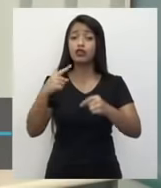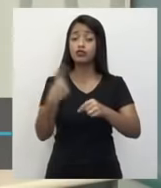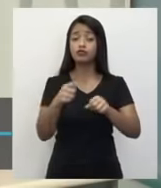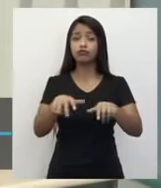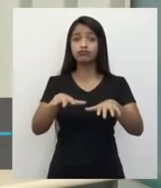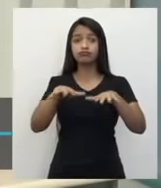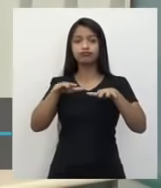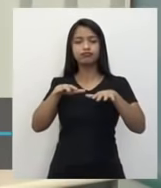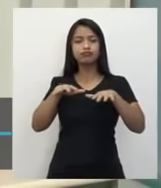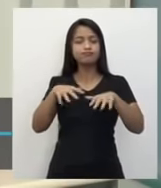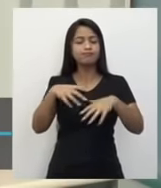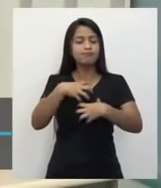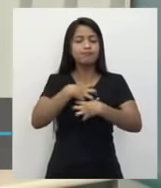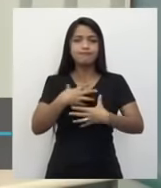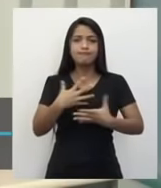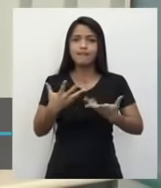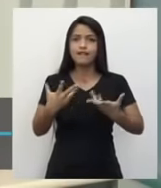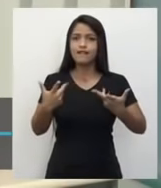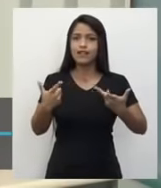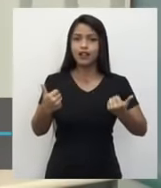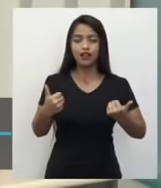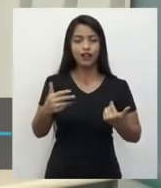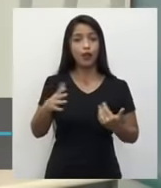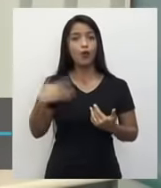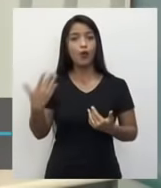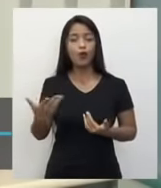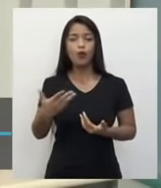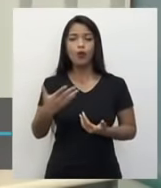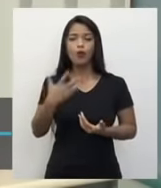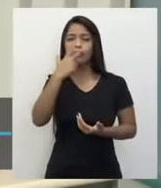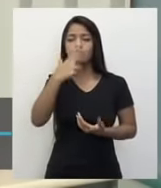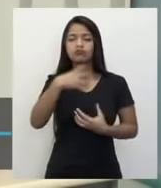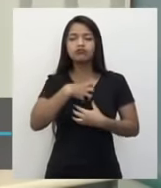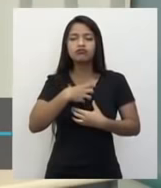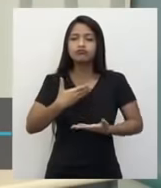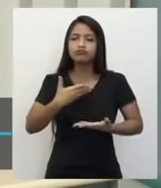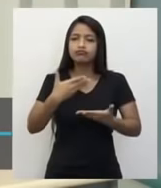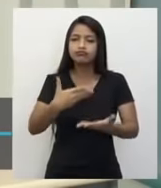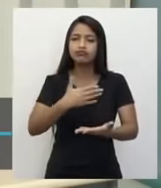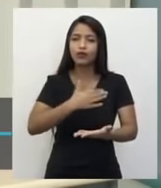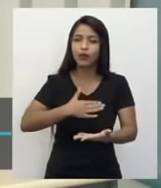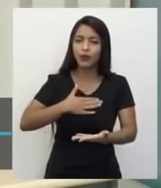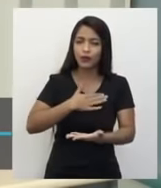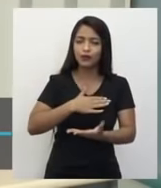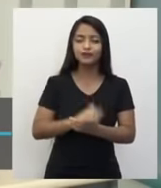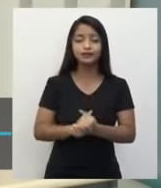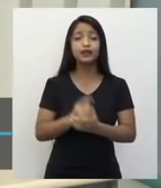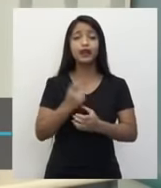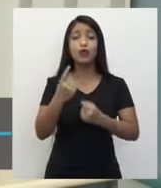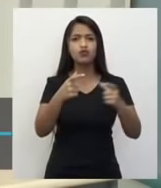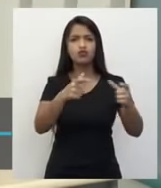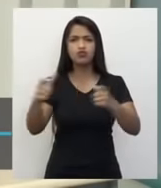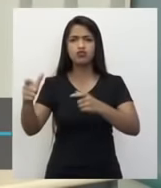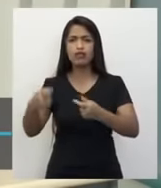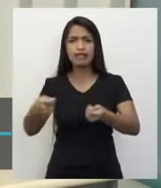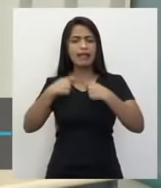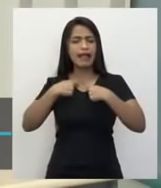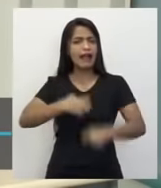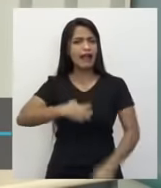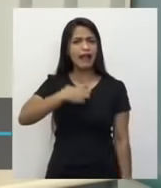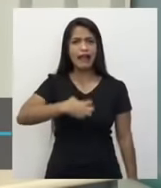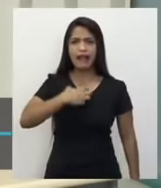A ideia é acolher a gente, a ideia é deixar a gente, assim... Existe cenário que deixa a gente até com raiva também. Cenário